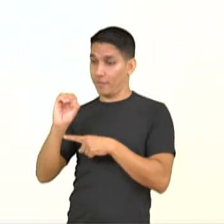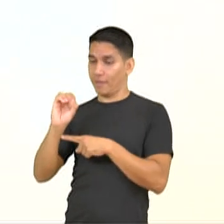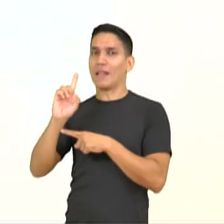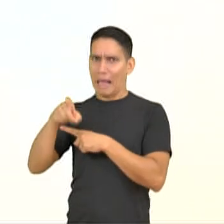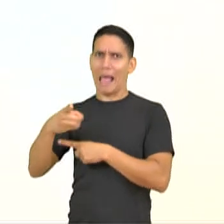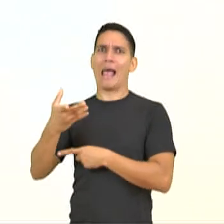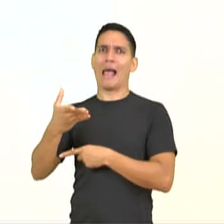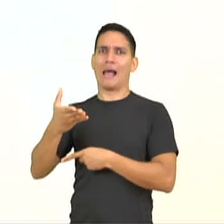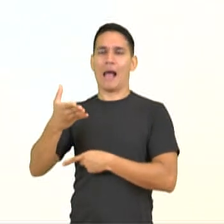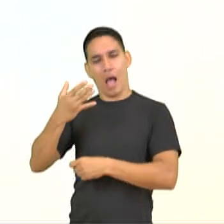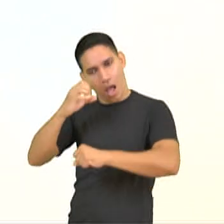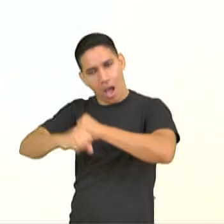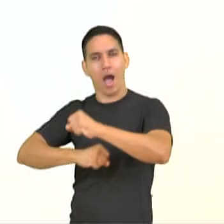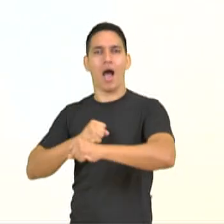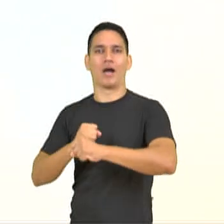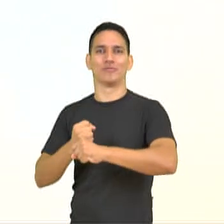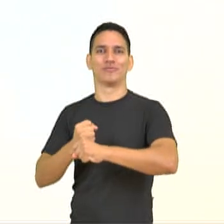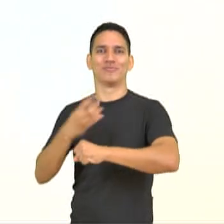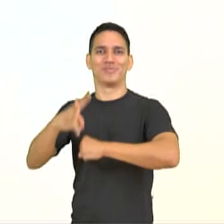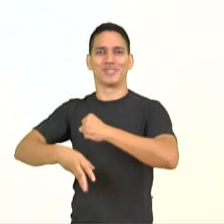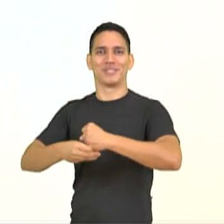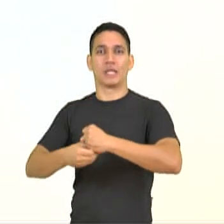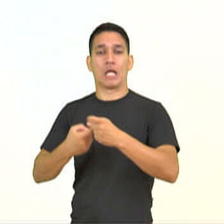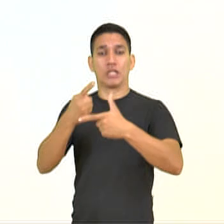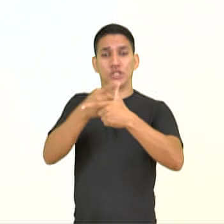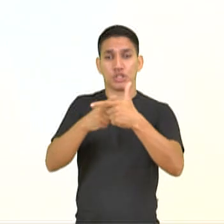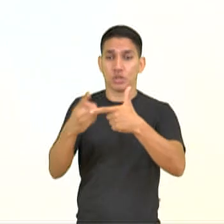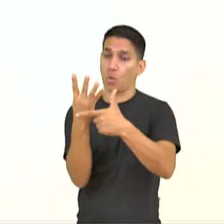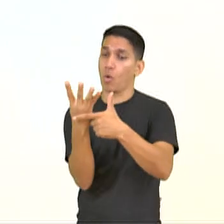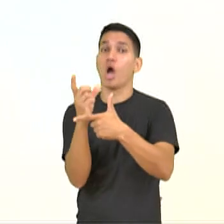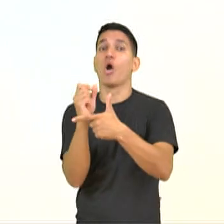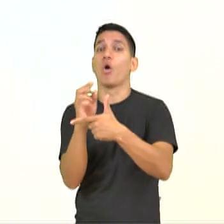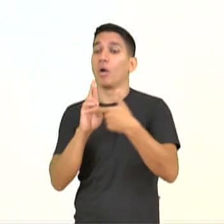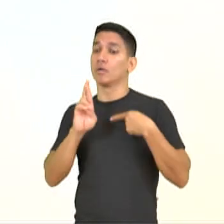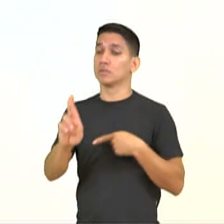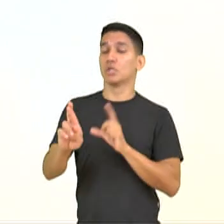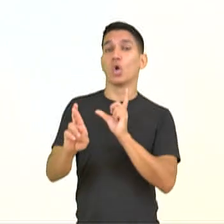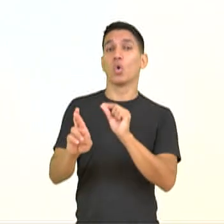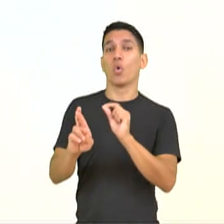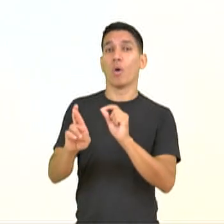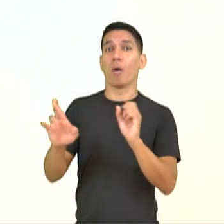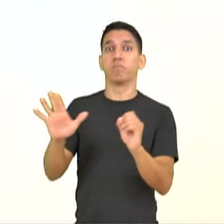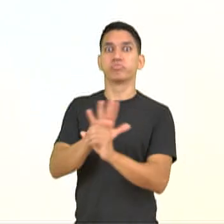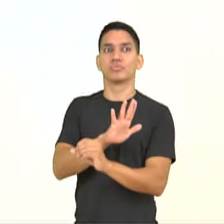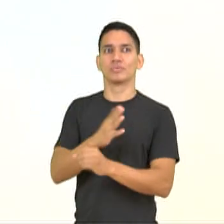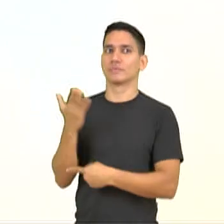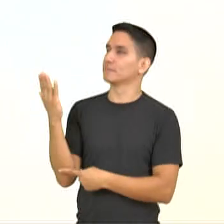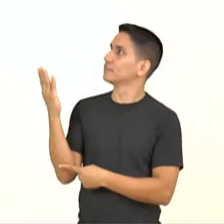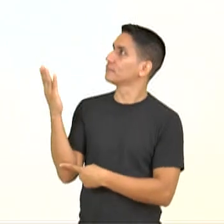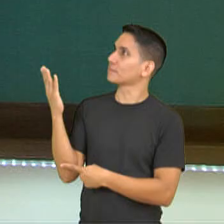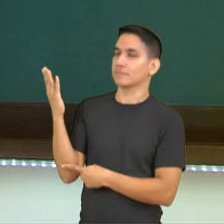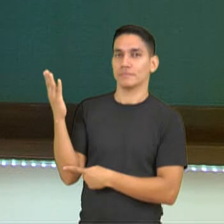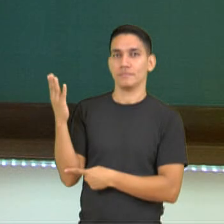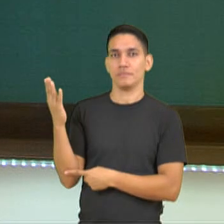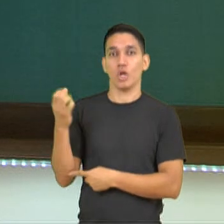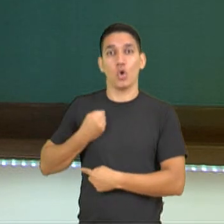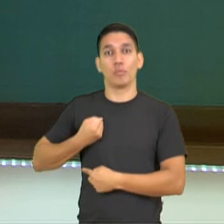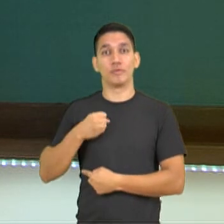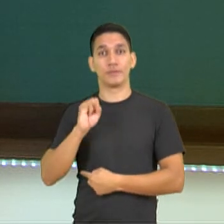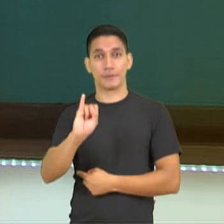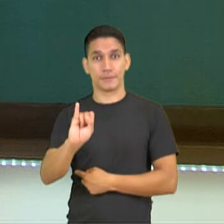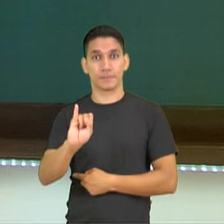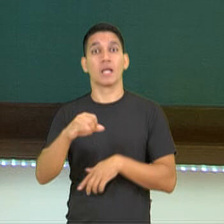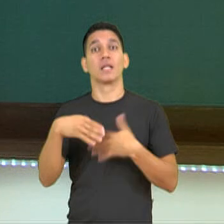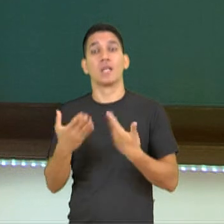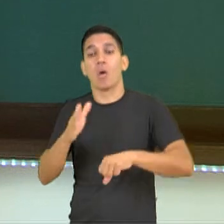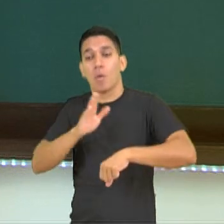A divisão de 1980 por 4 resultou num número inteiro, certo? Assim,